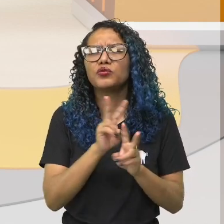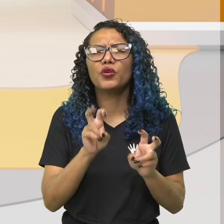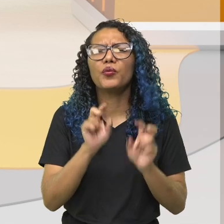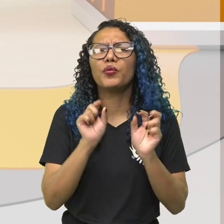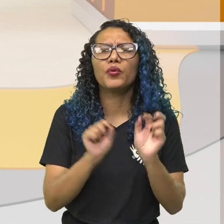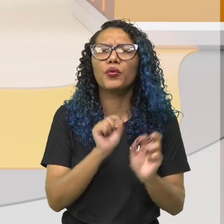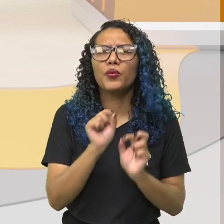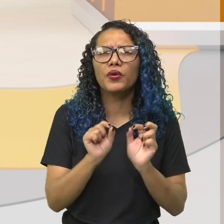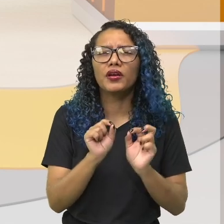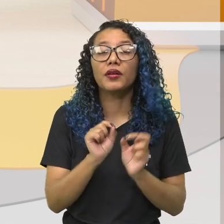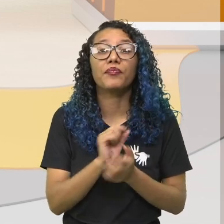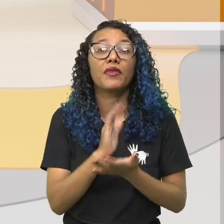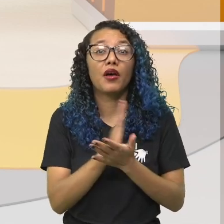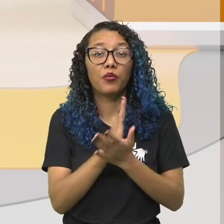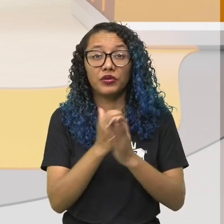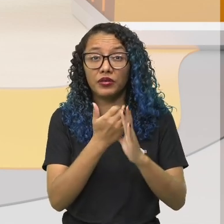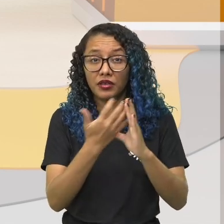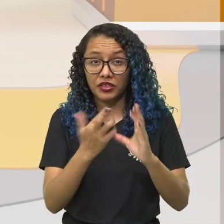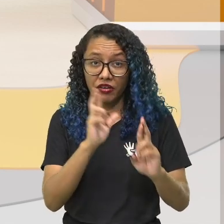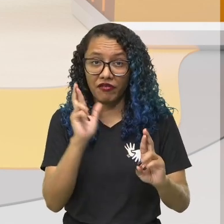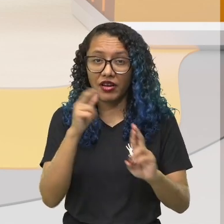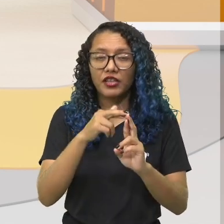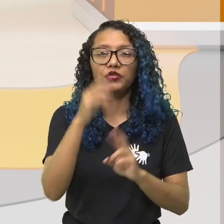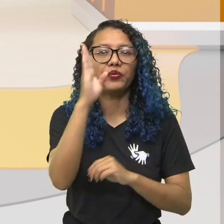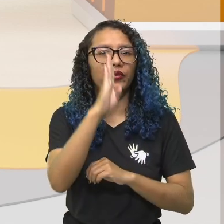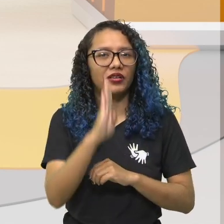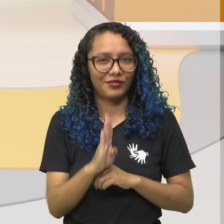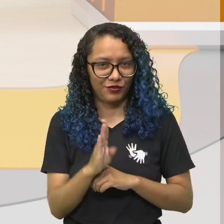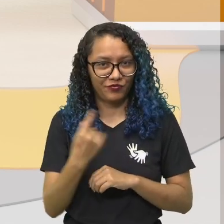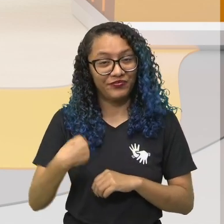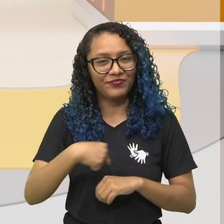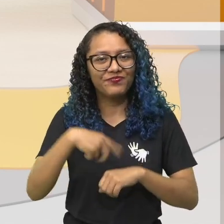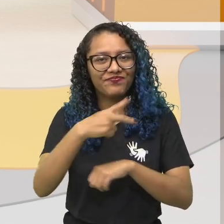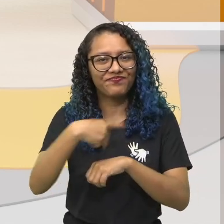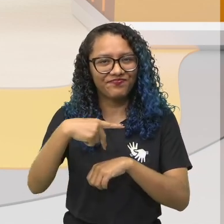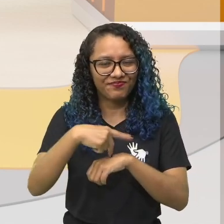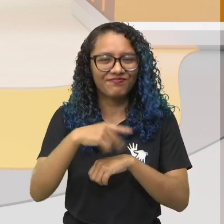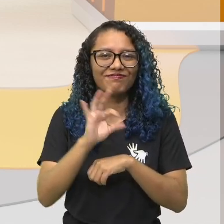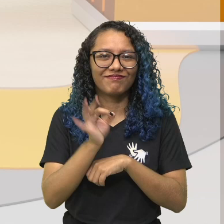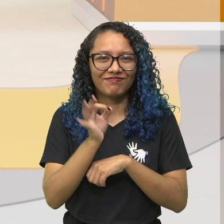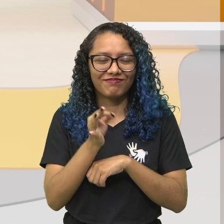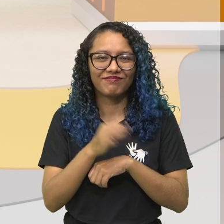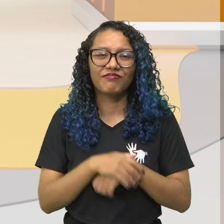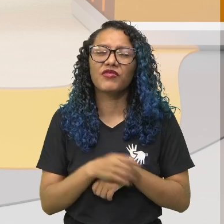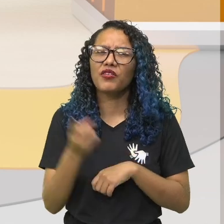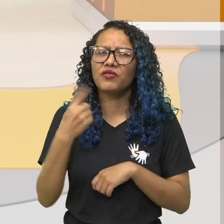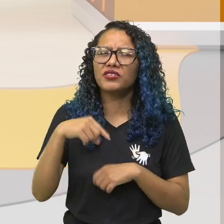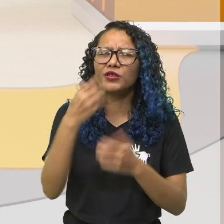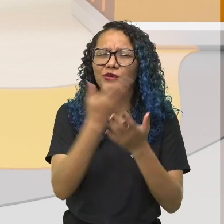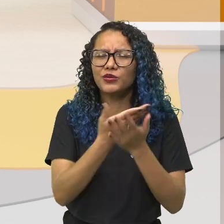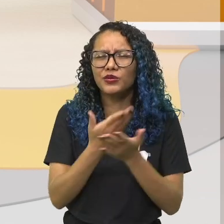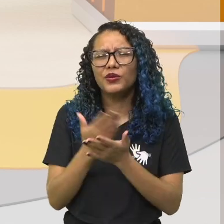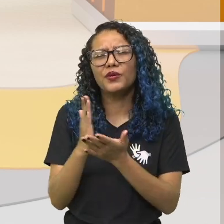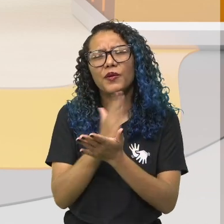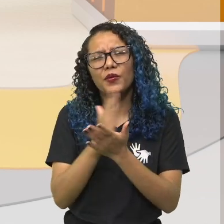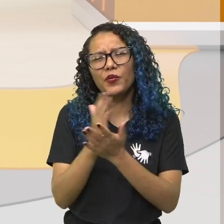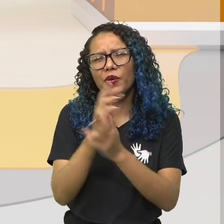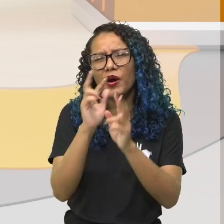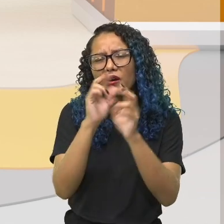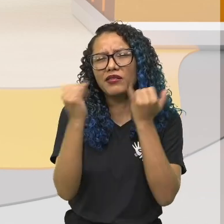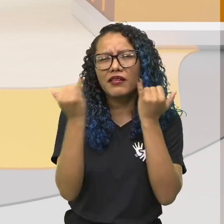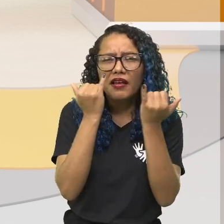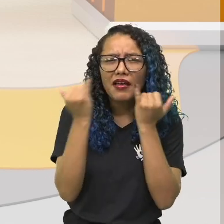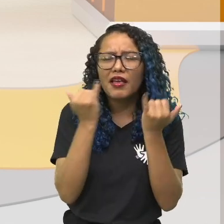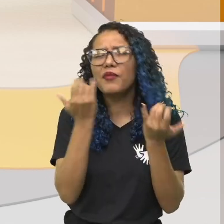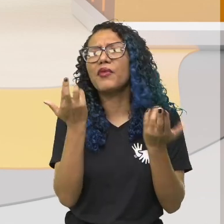situações relacionadas ao Brasil, né, ao nosso país. Em todas elas vocês viram alguma coisinha relacionada ao território